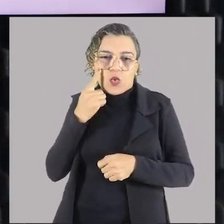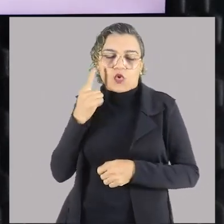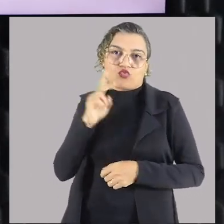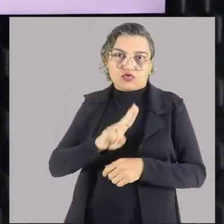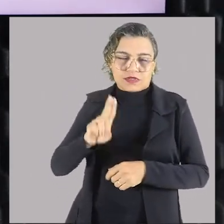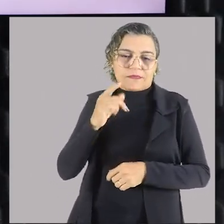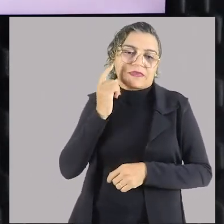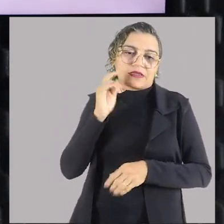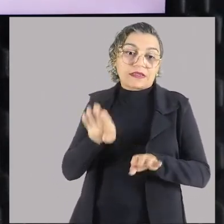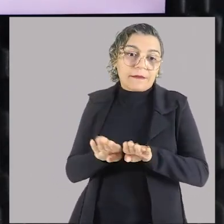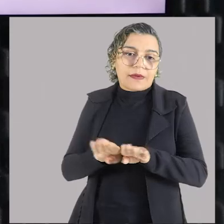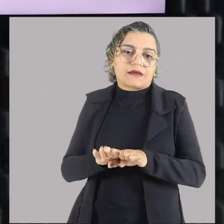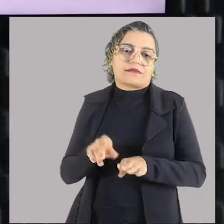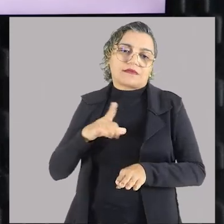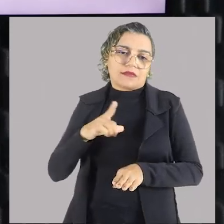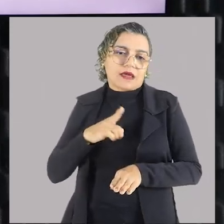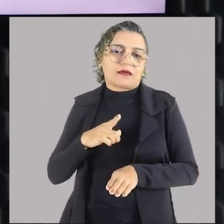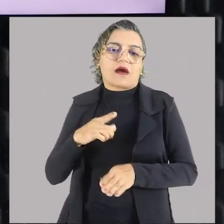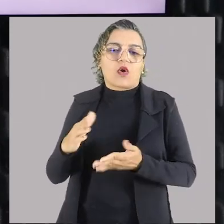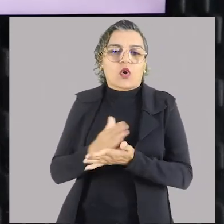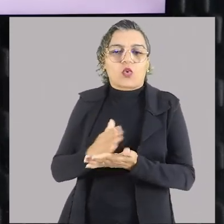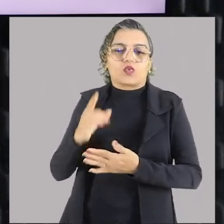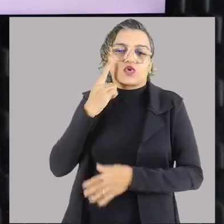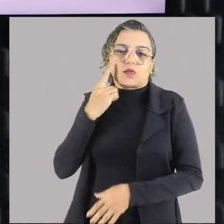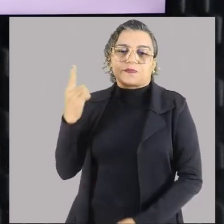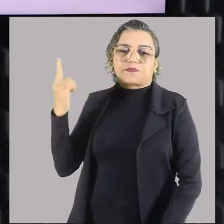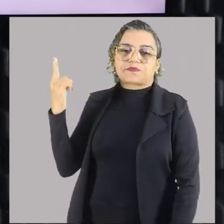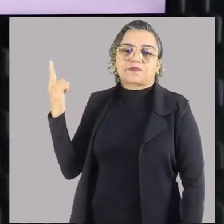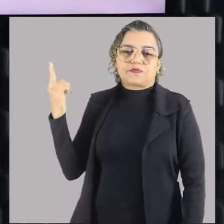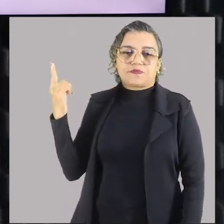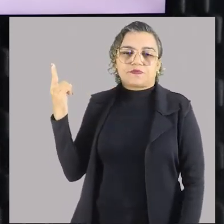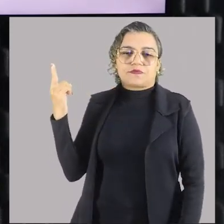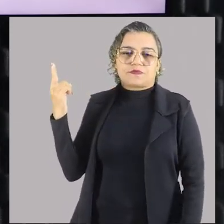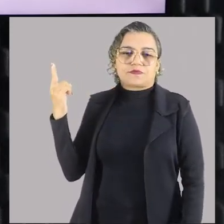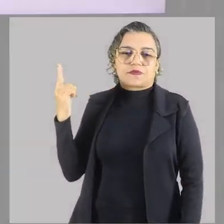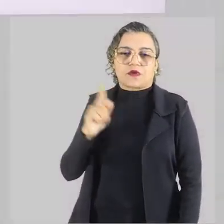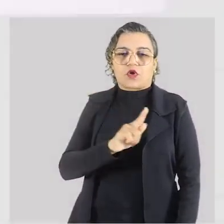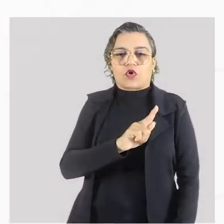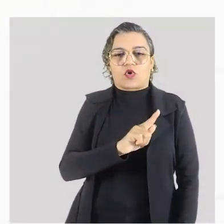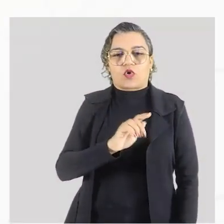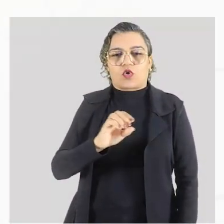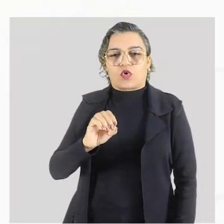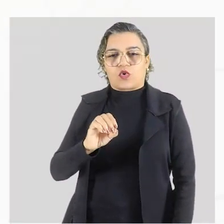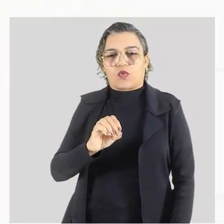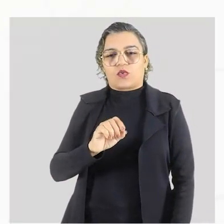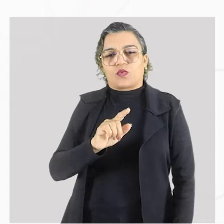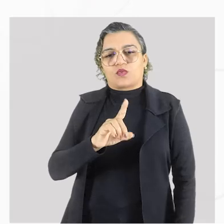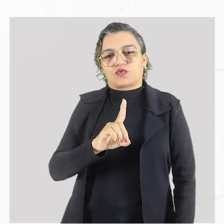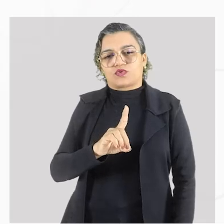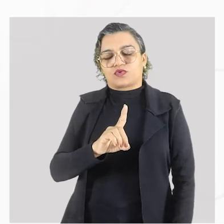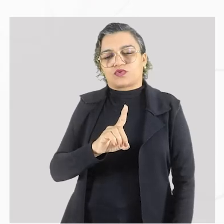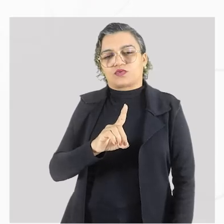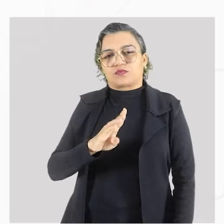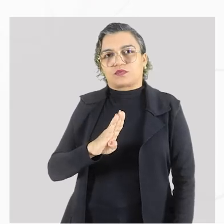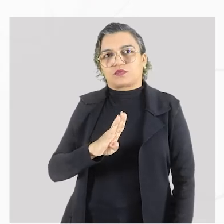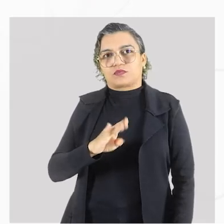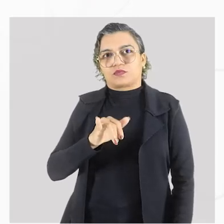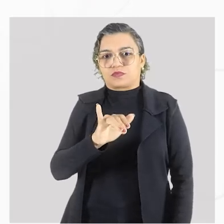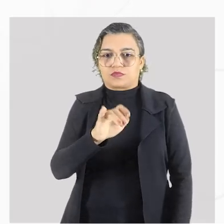gente pode usar abreviações, como bye ou bye-bye, ou você pode dizer qualquer um